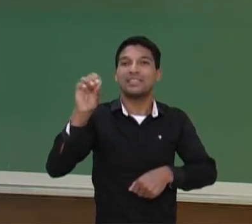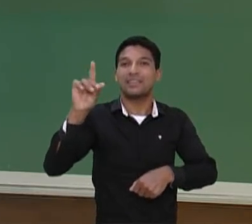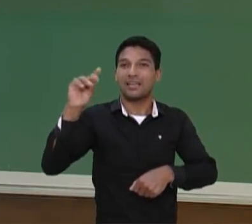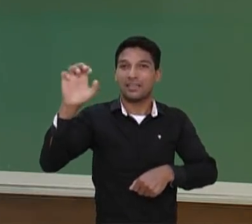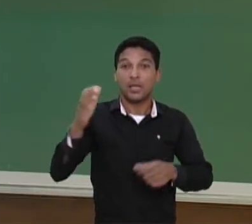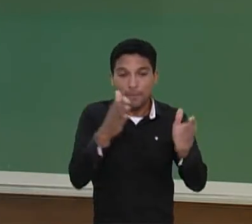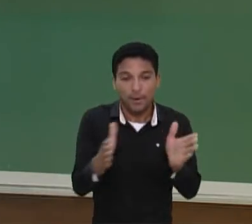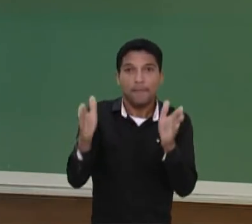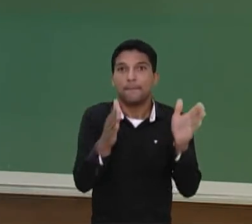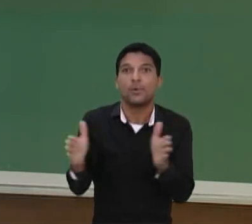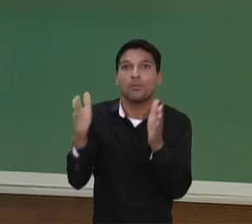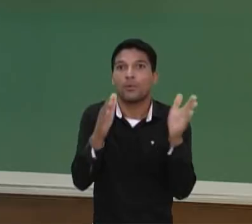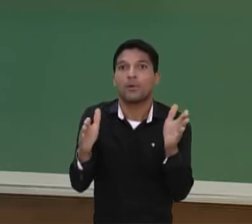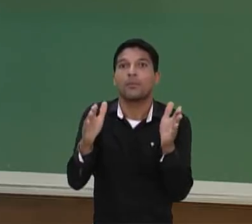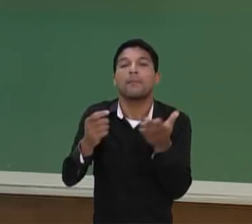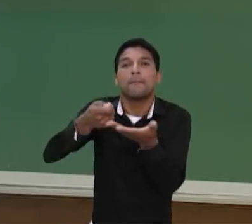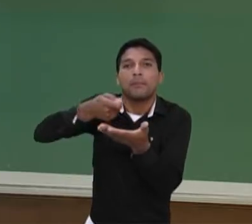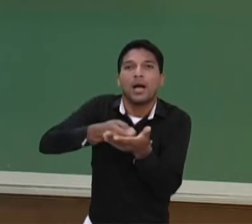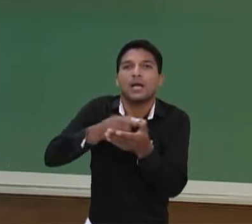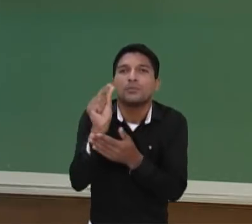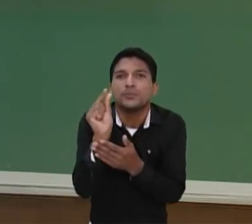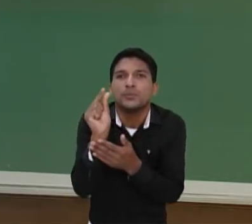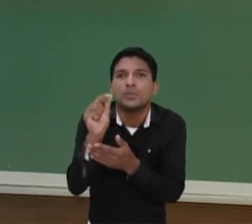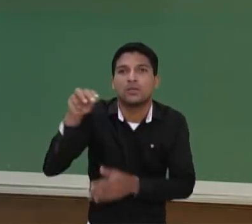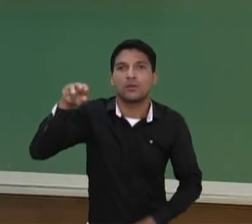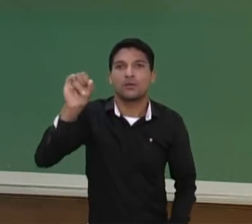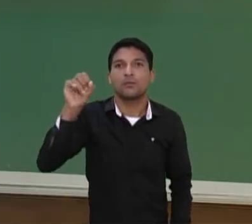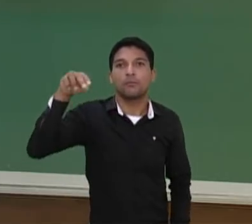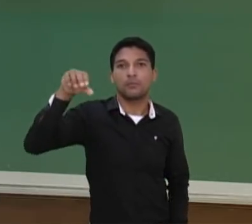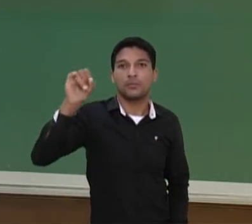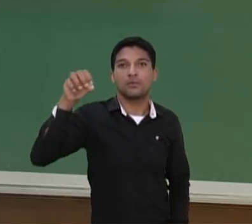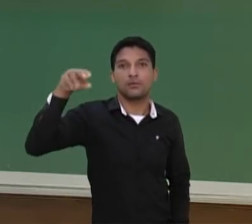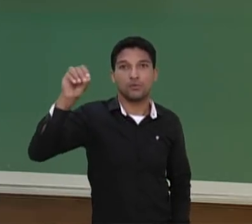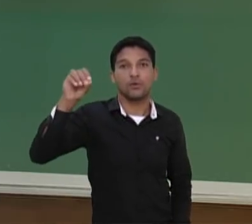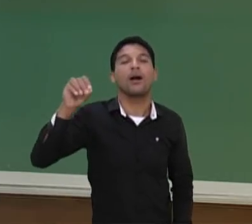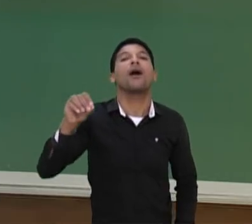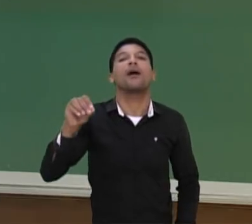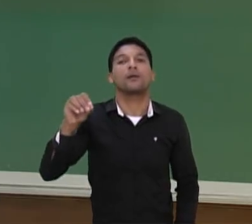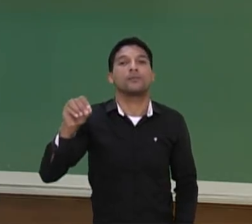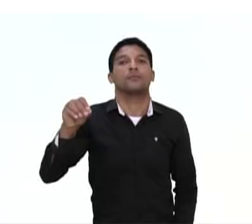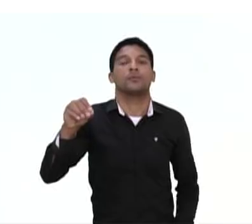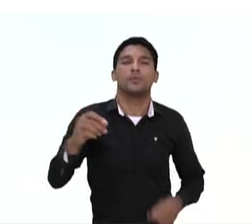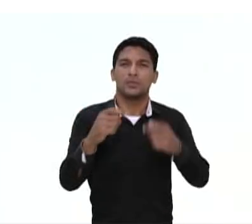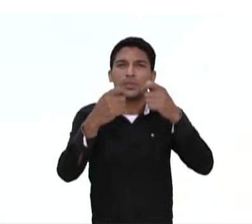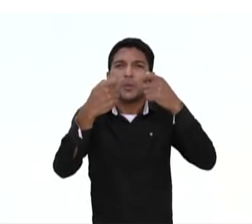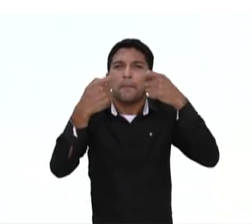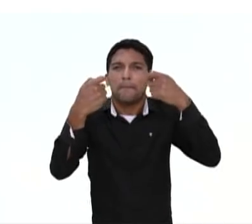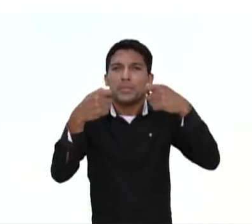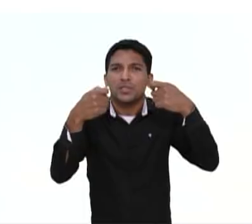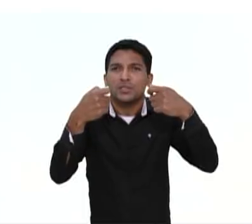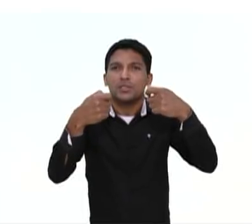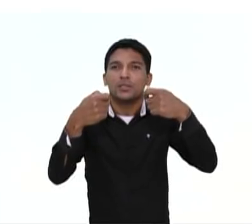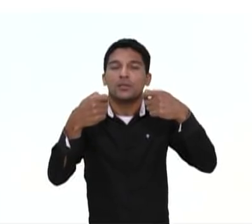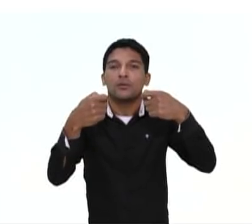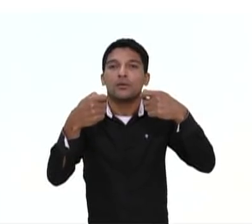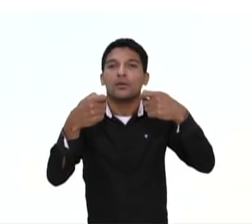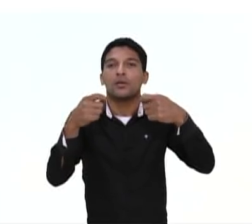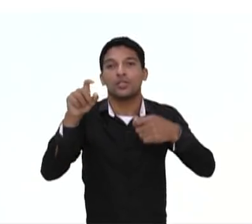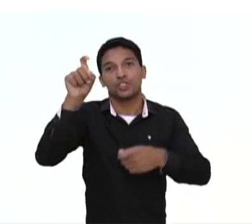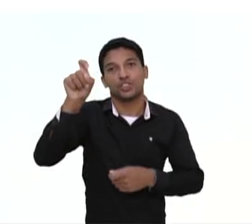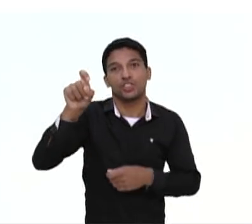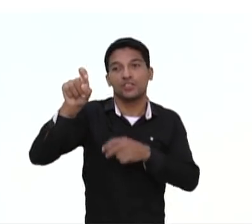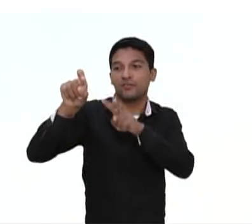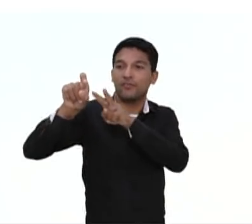seja mínimo bom então eu diria que eu preciso aqui do x do vértice né e qual é o custo mínimo